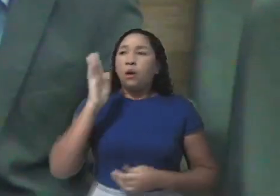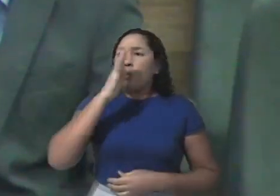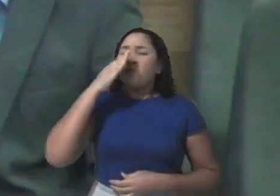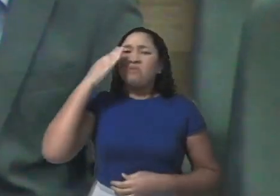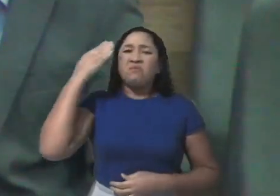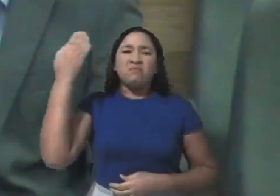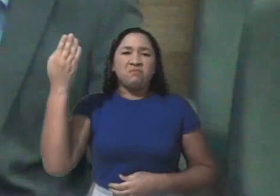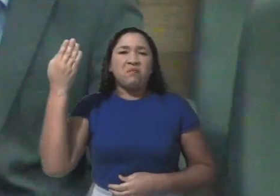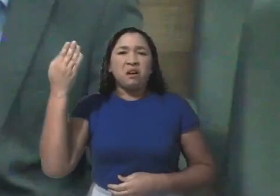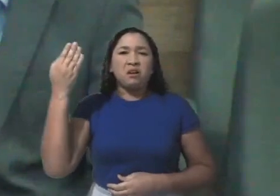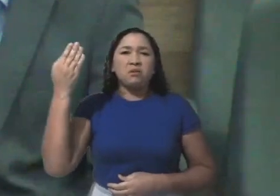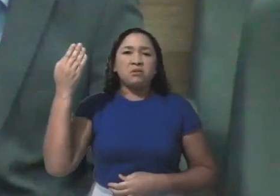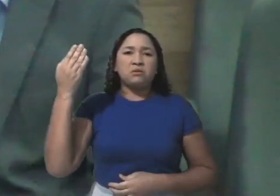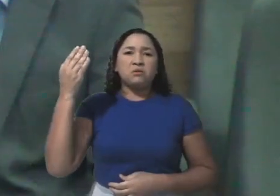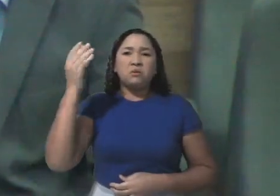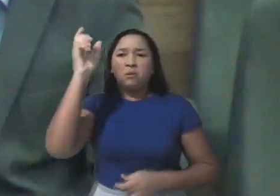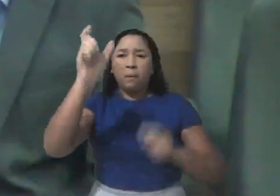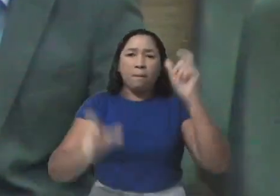mestres.